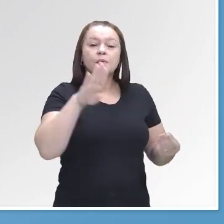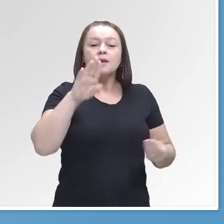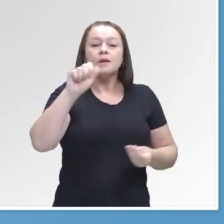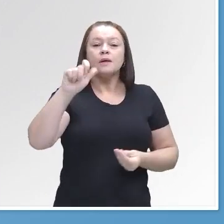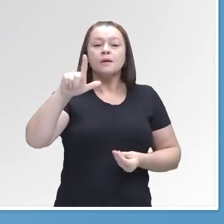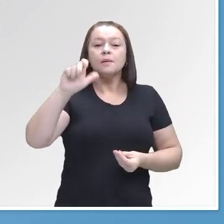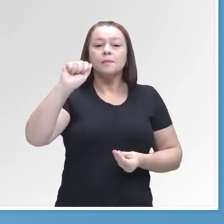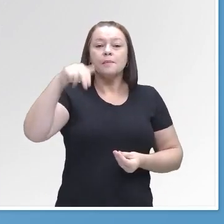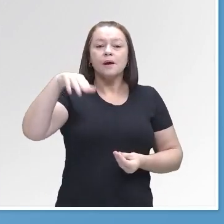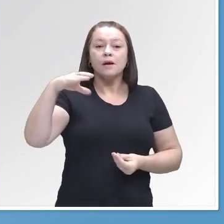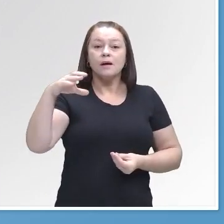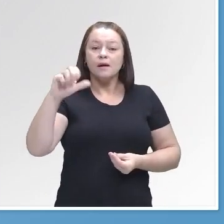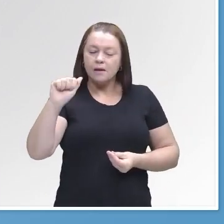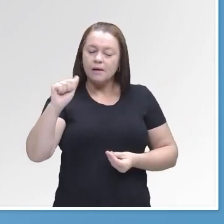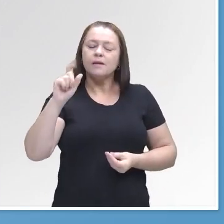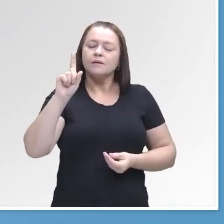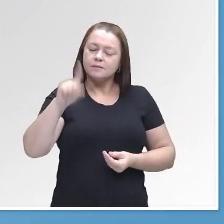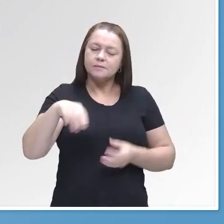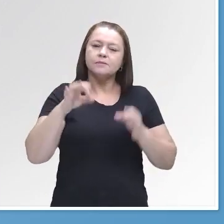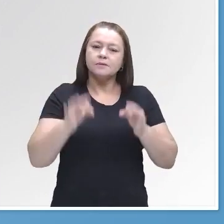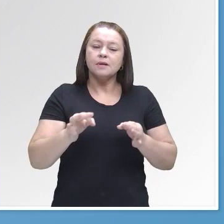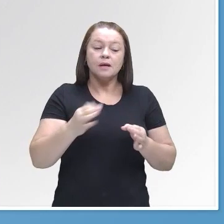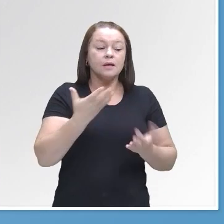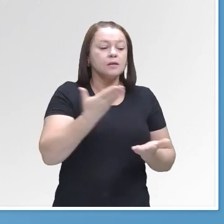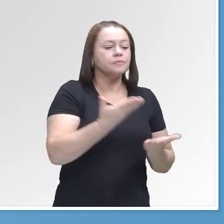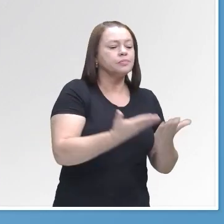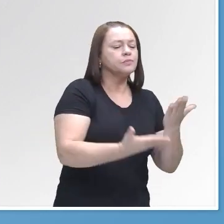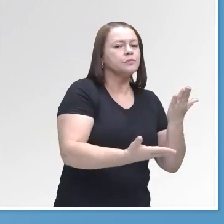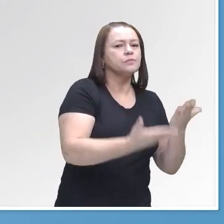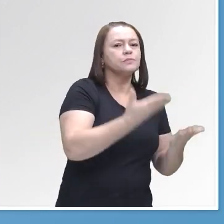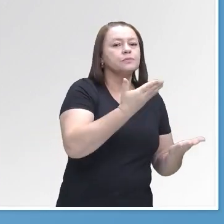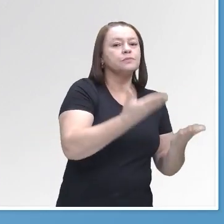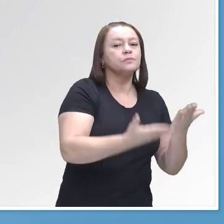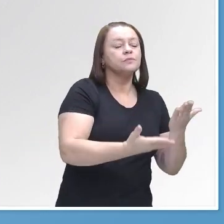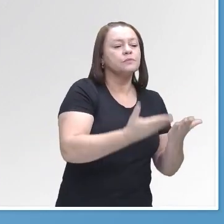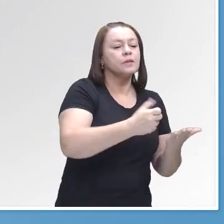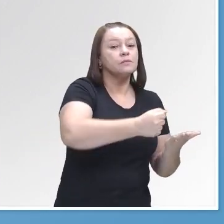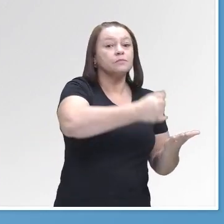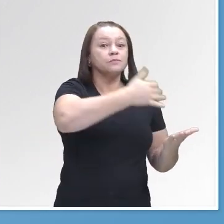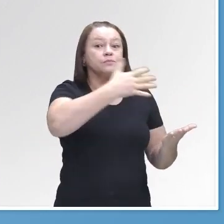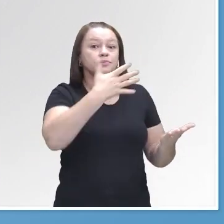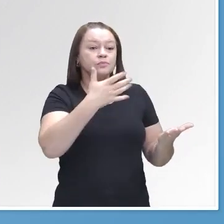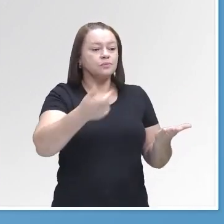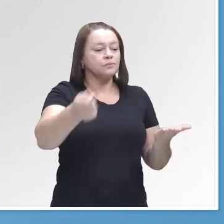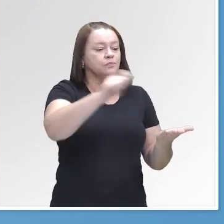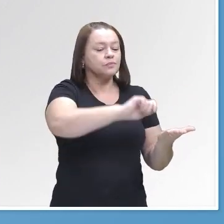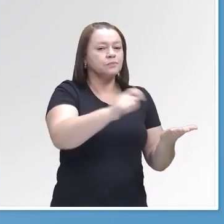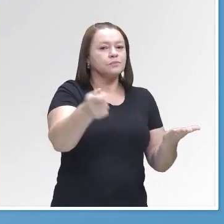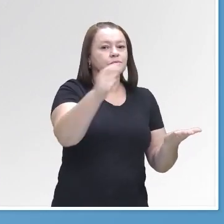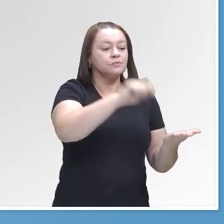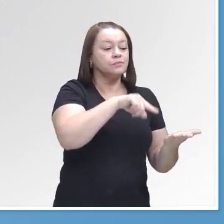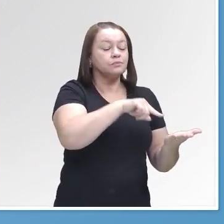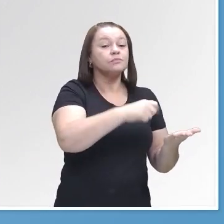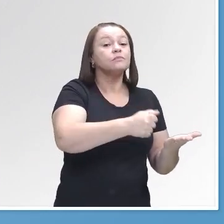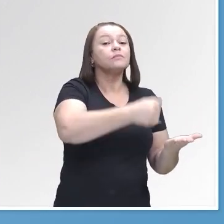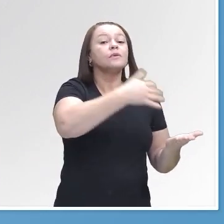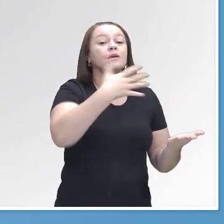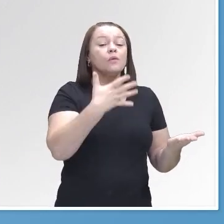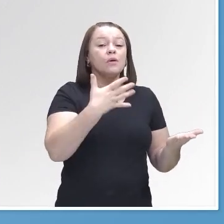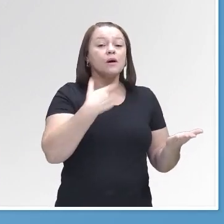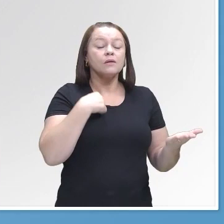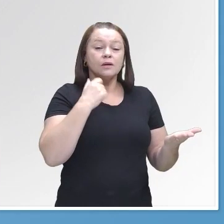balança, isso mesmo, para medir a quantidade de massa que nós vamos